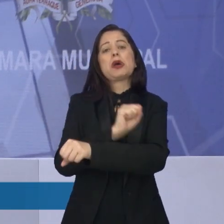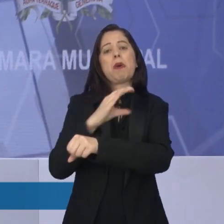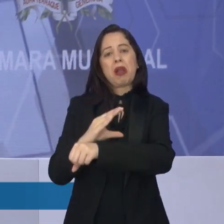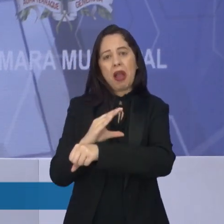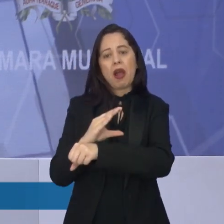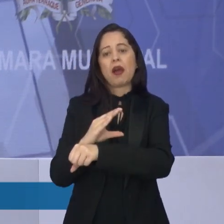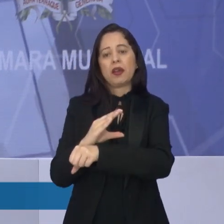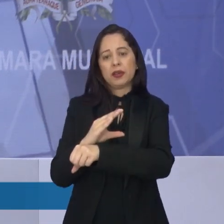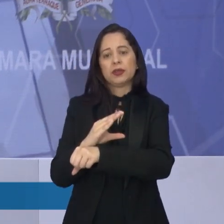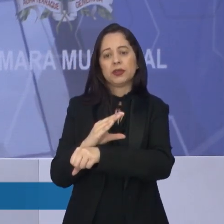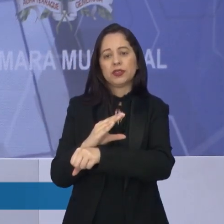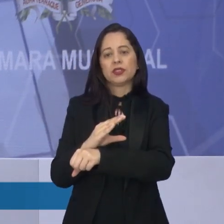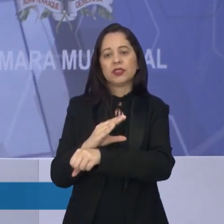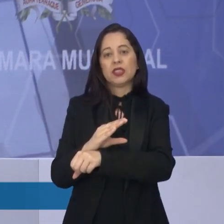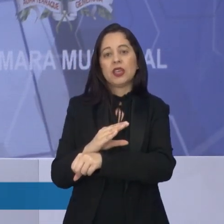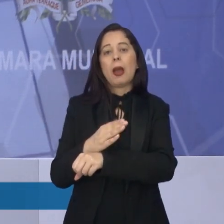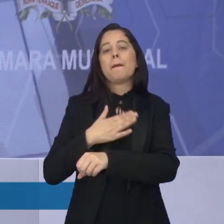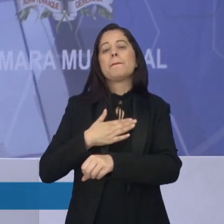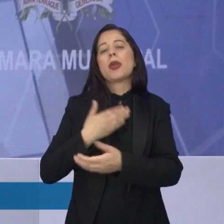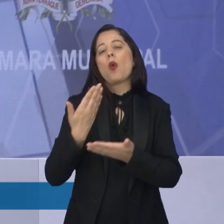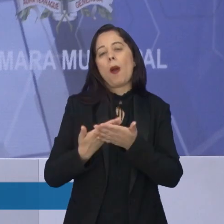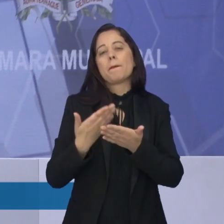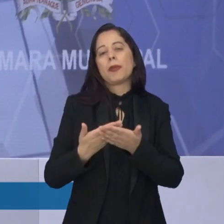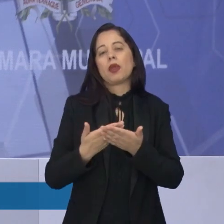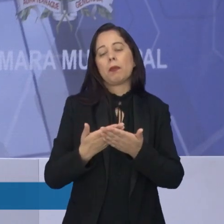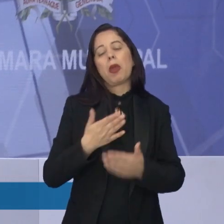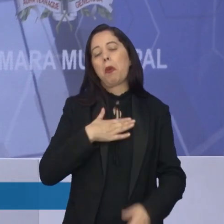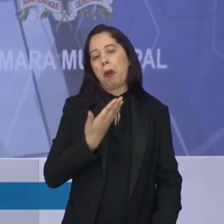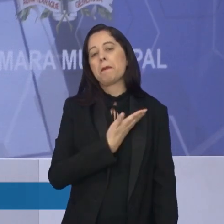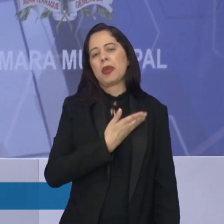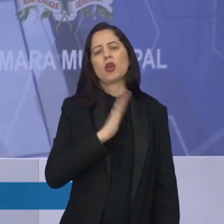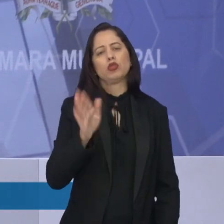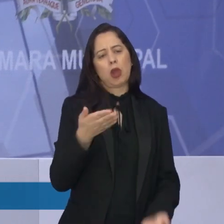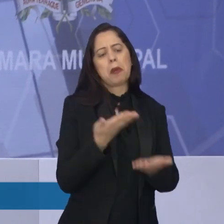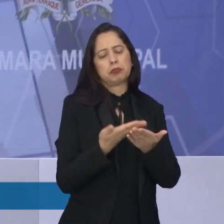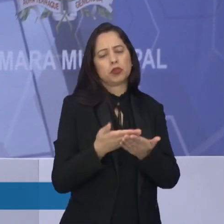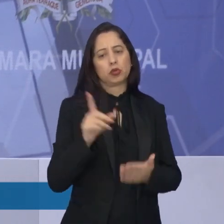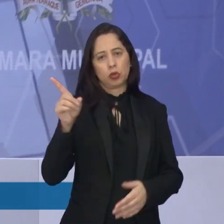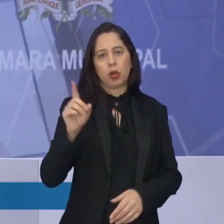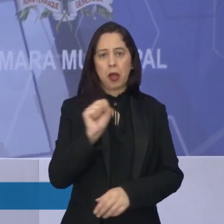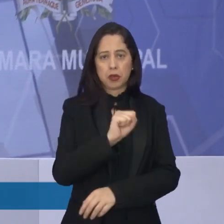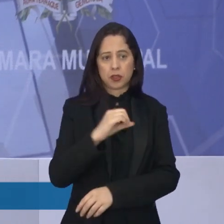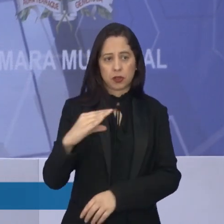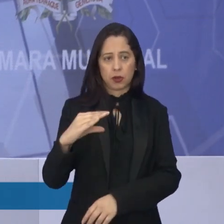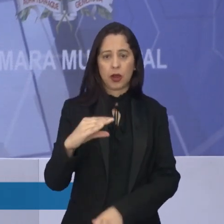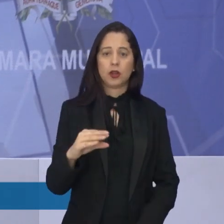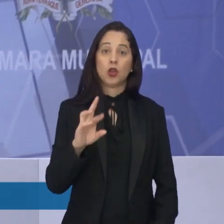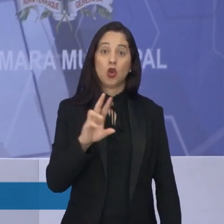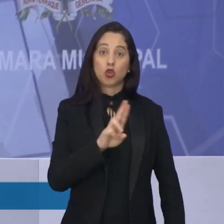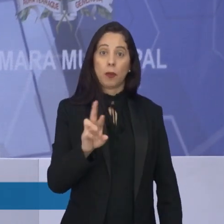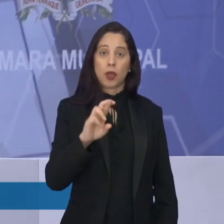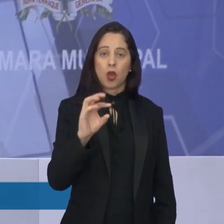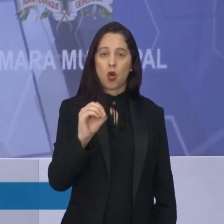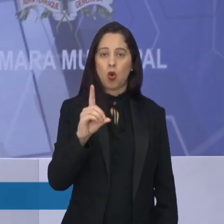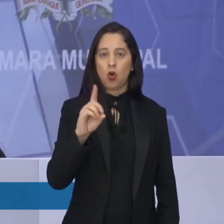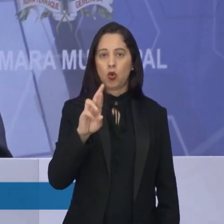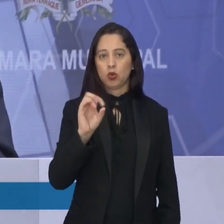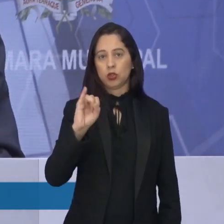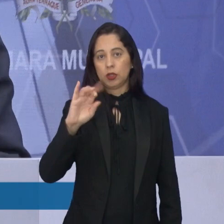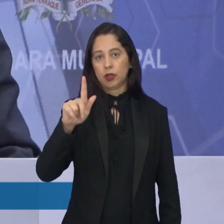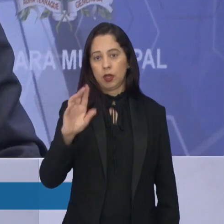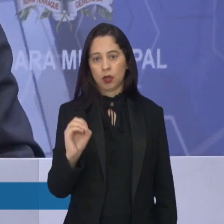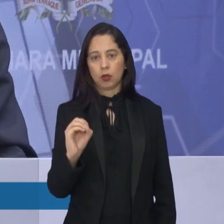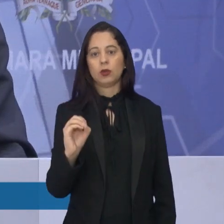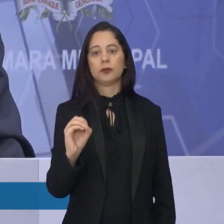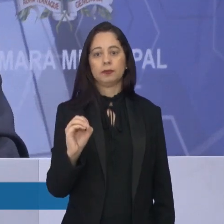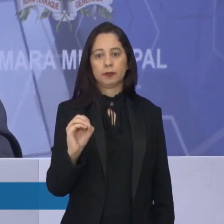estudou o Rodrigo, meu dileto colega do ITA e ex-aluno, que tem 1/3 da população de São José, aproximadamente,